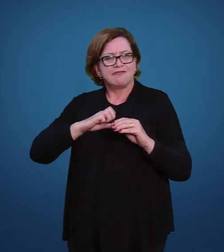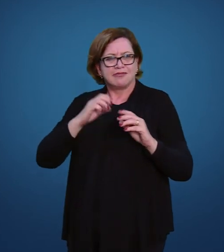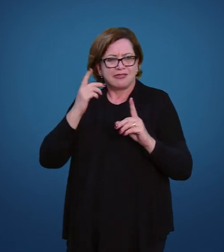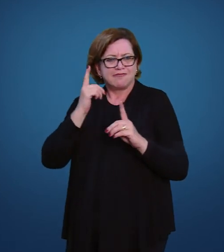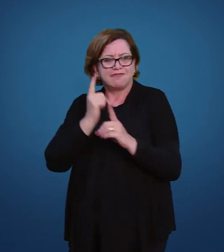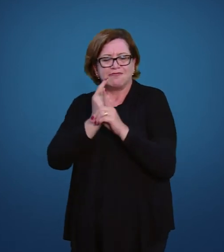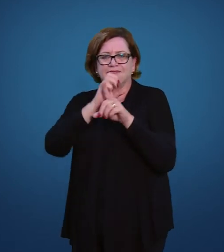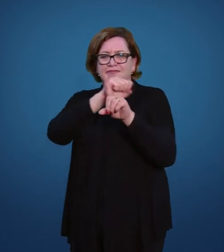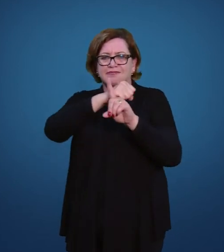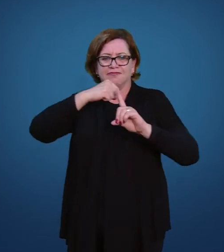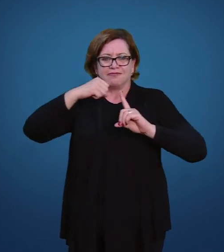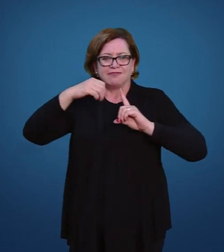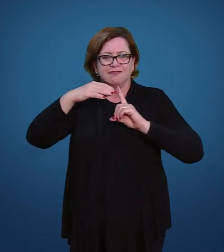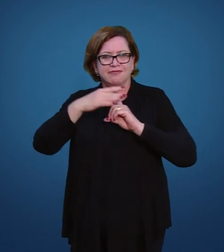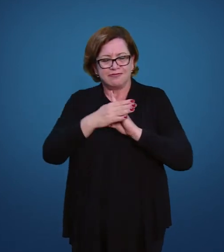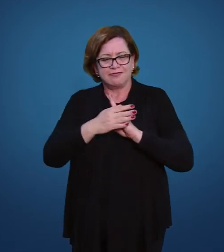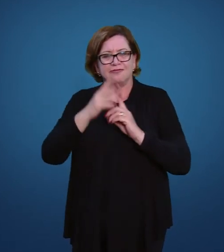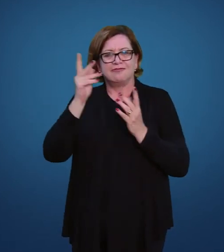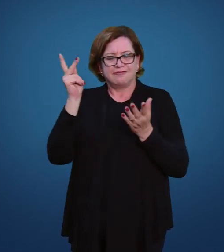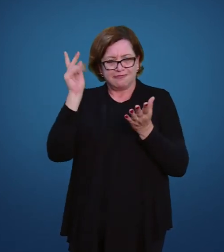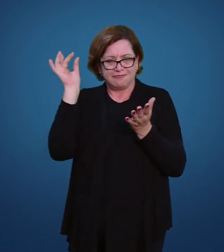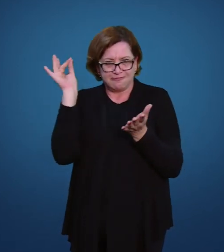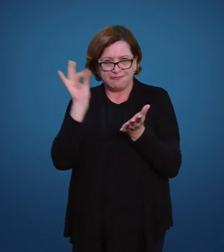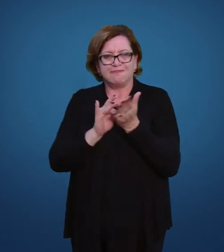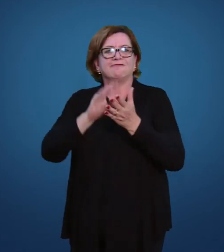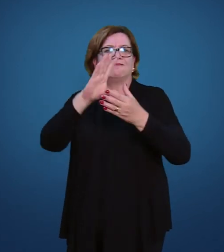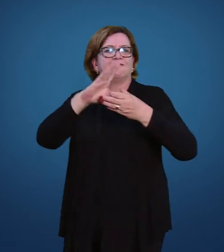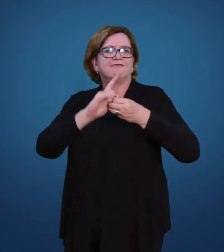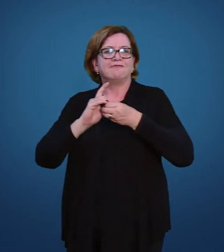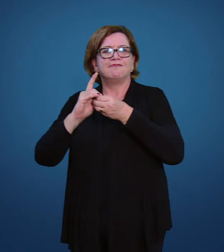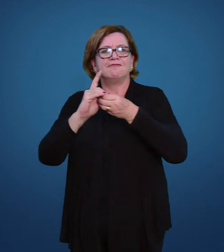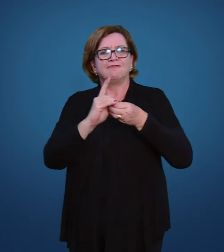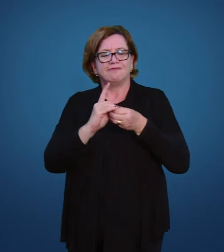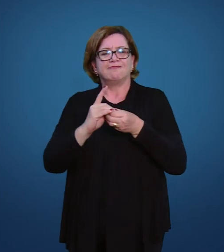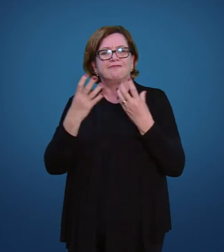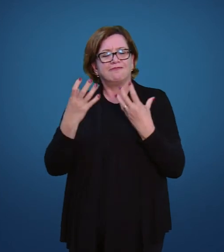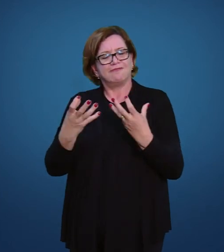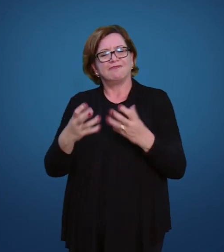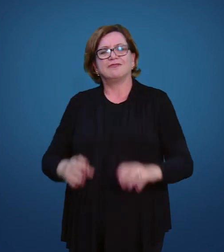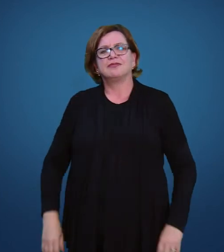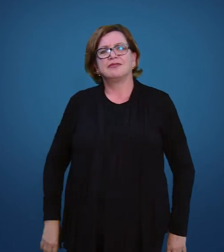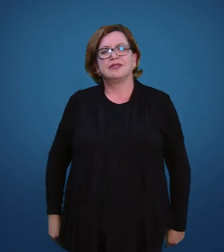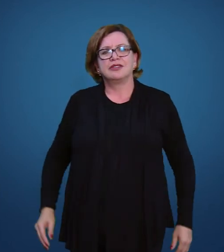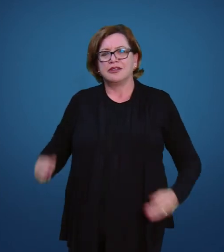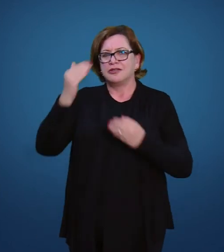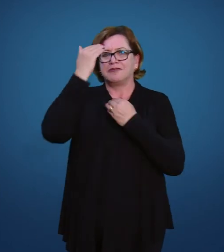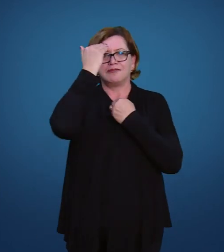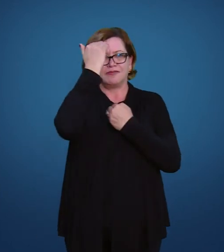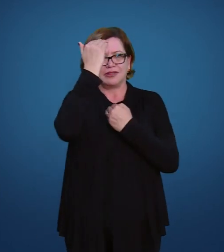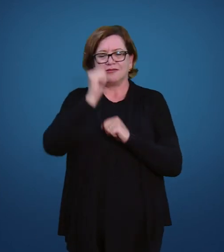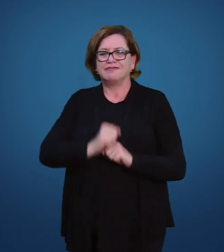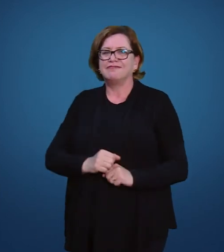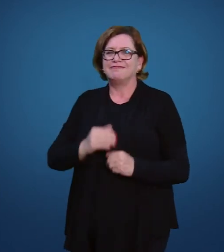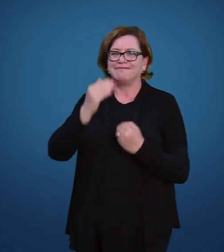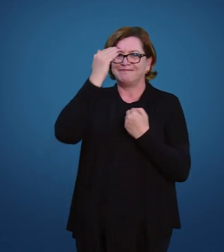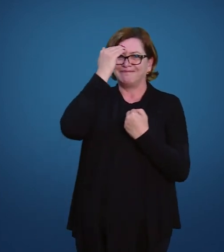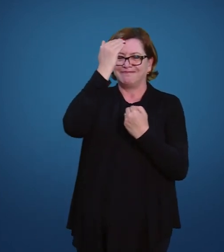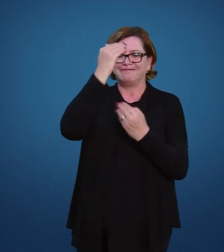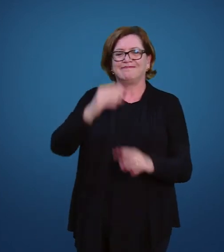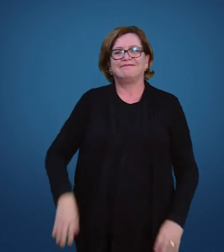essa sociedade plenamente democrática que esperamos. Muito obrigado. Obrigado, pessoal. Até a próxima.